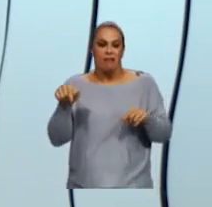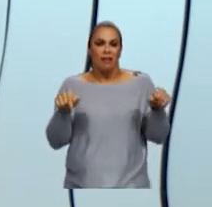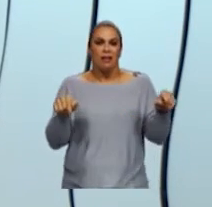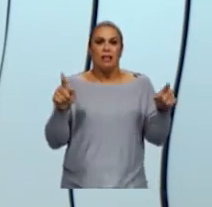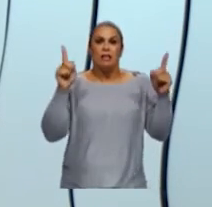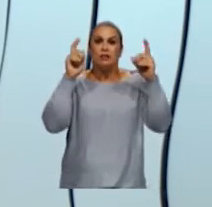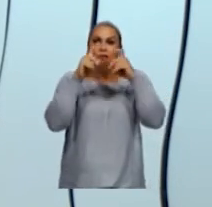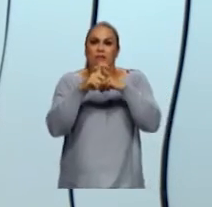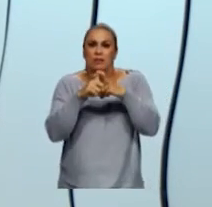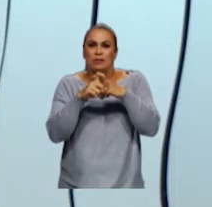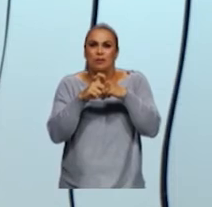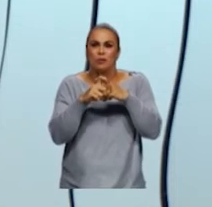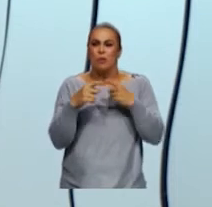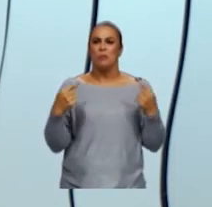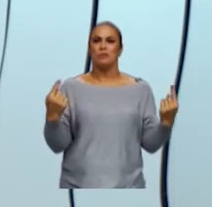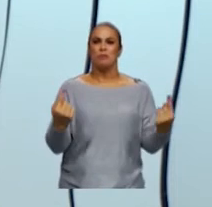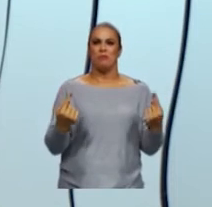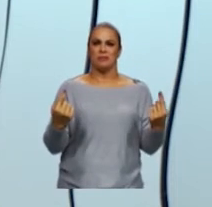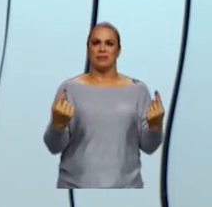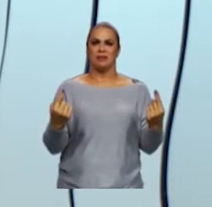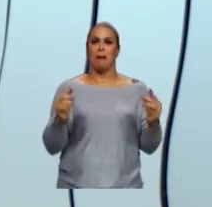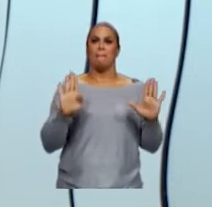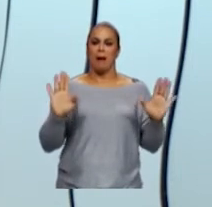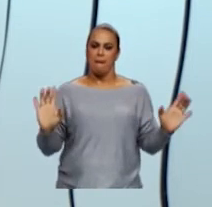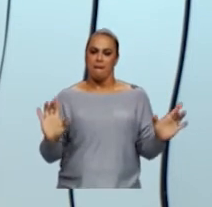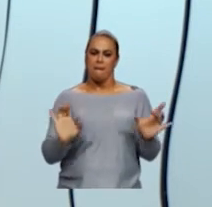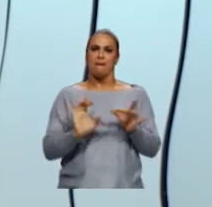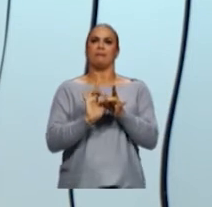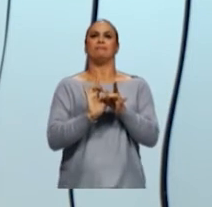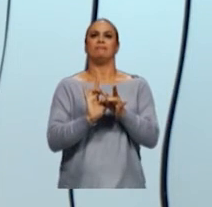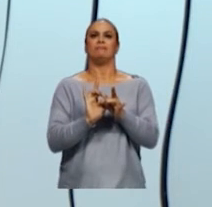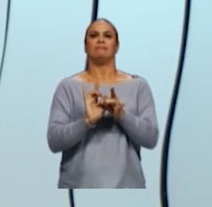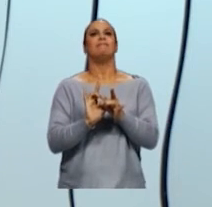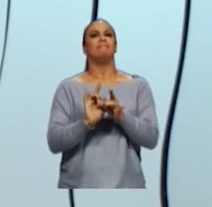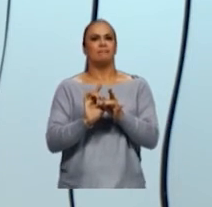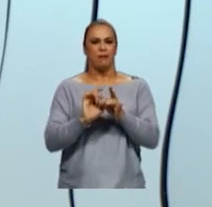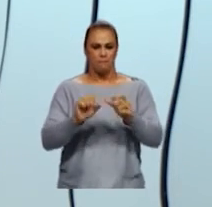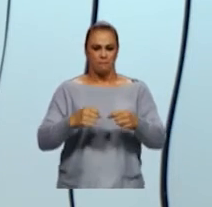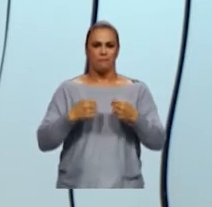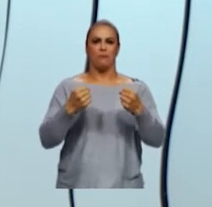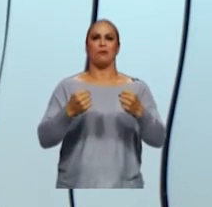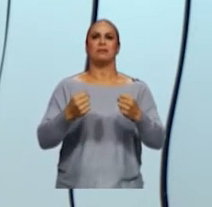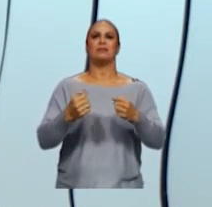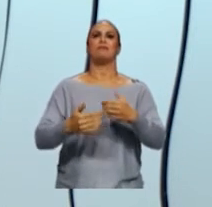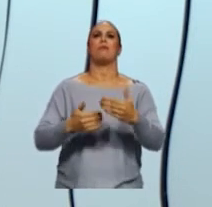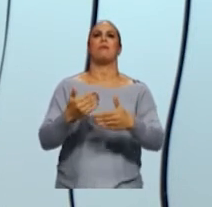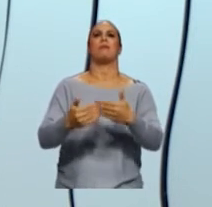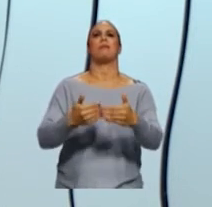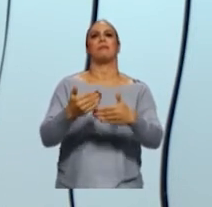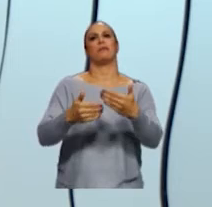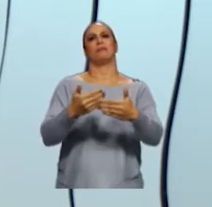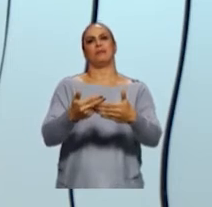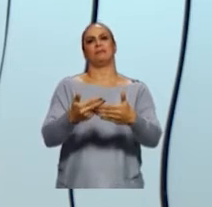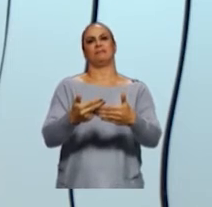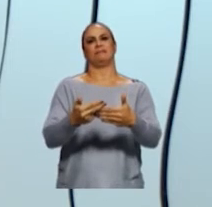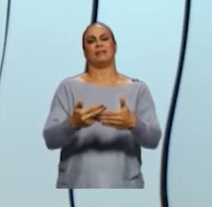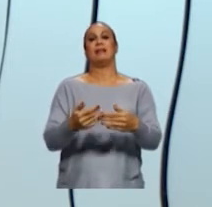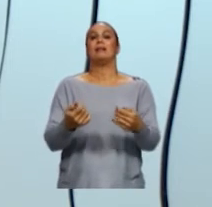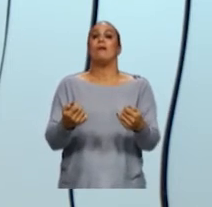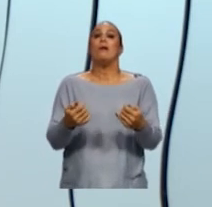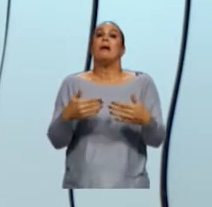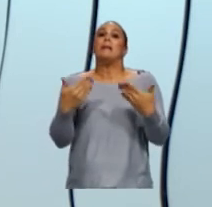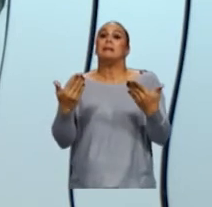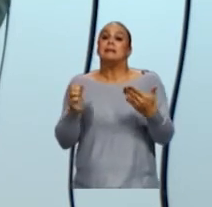empresas menores, elas têm que ter ou um nicho de mercado mais local, ou acabam sendo vendidas